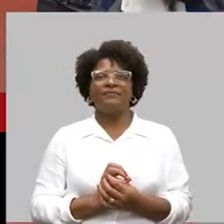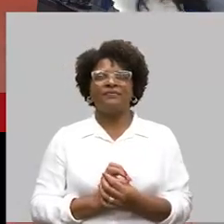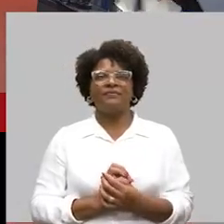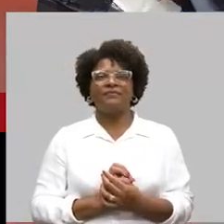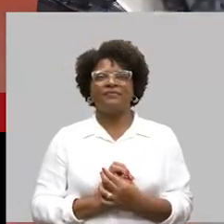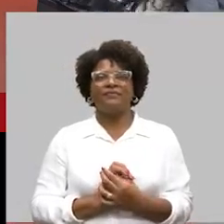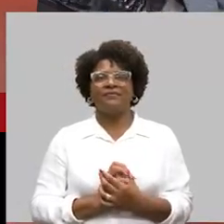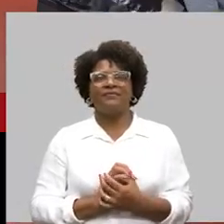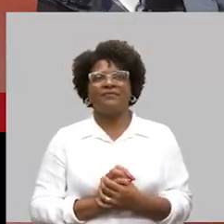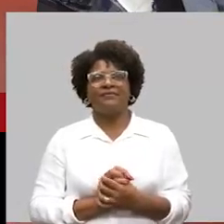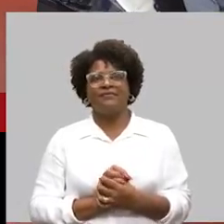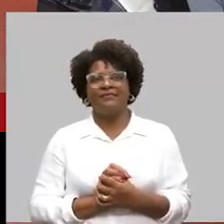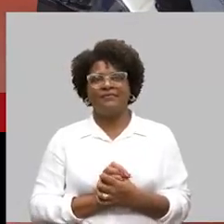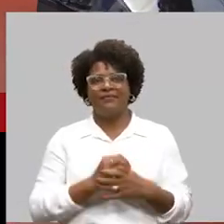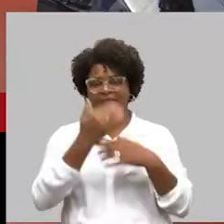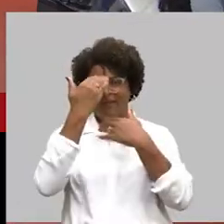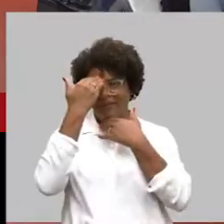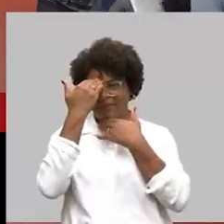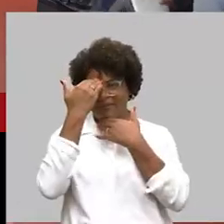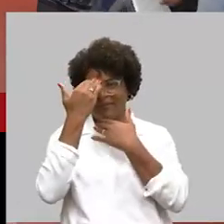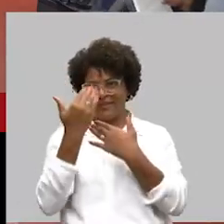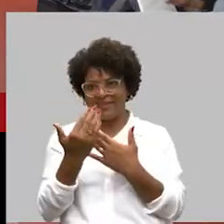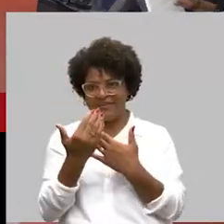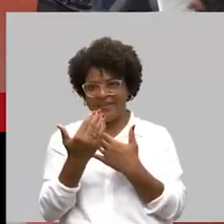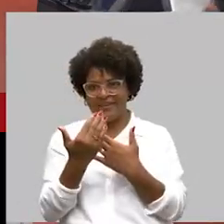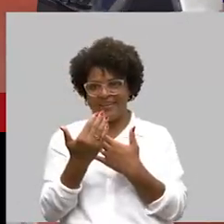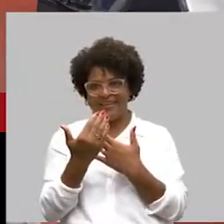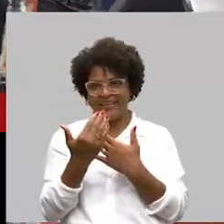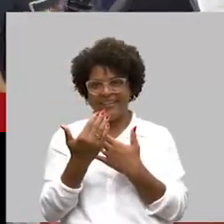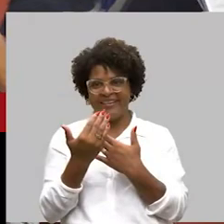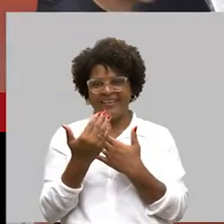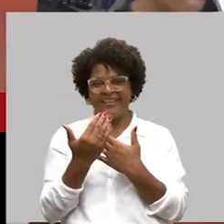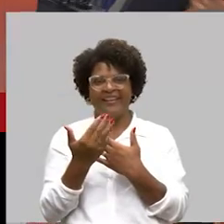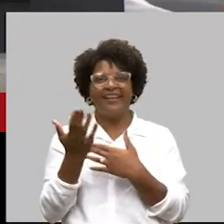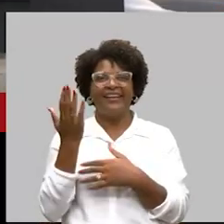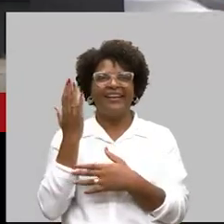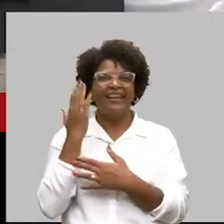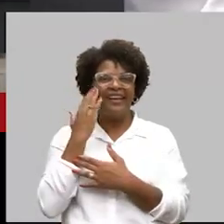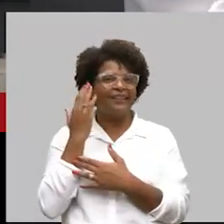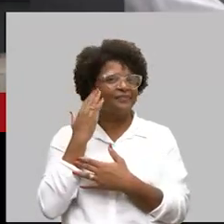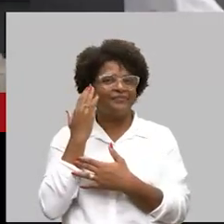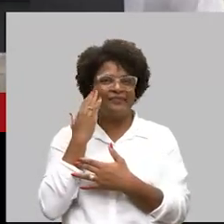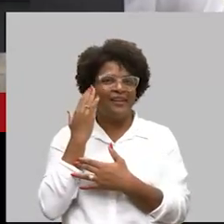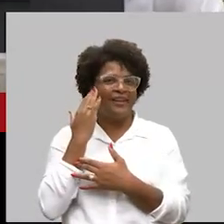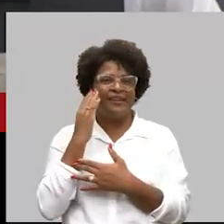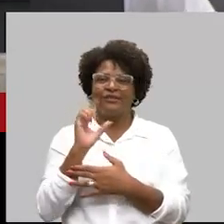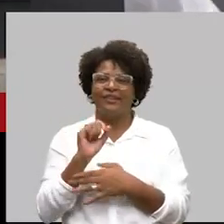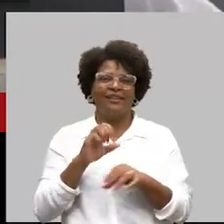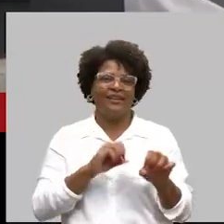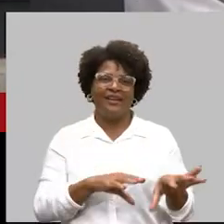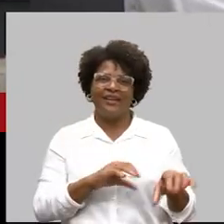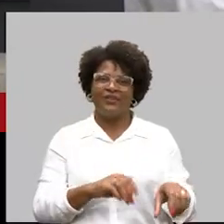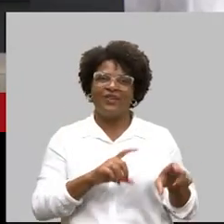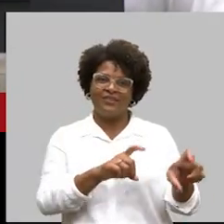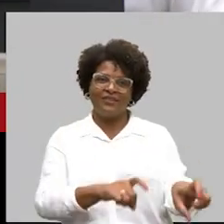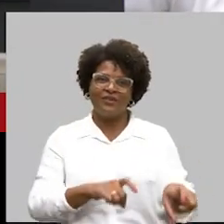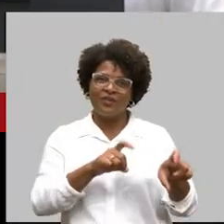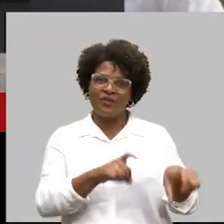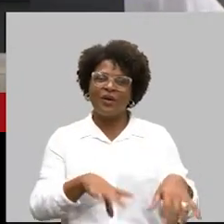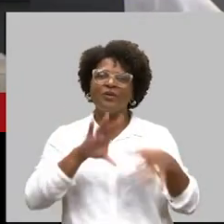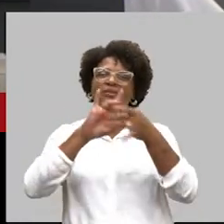campo Obrigado eu sei que na educação do campo e no campo contextualizada